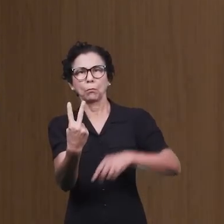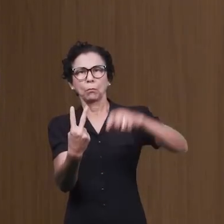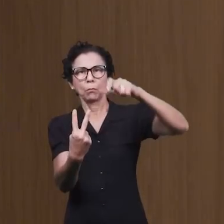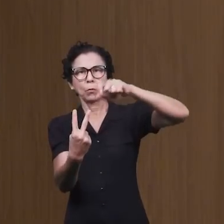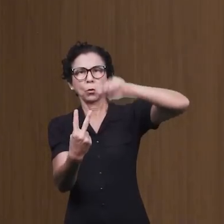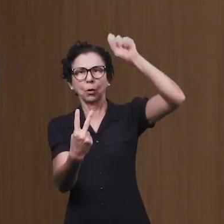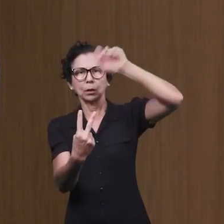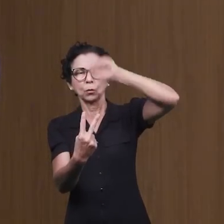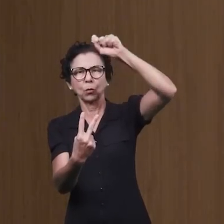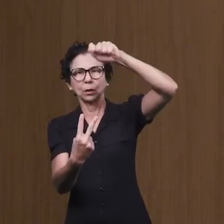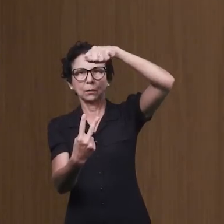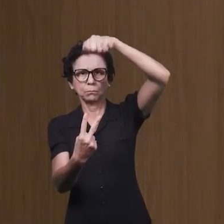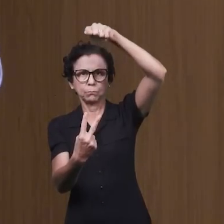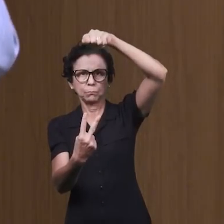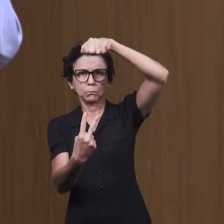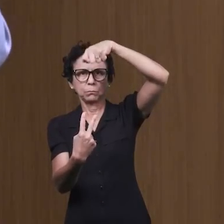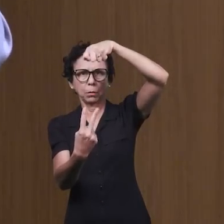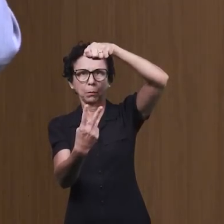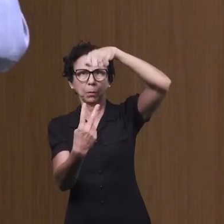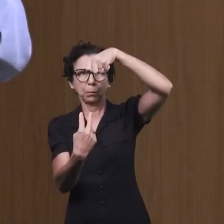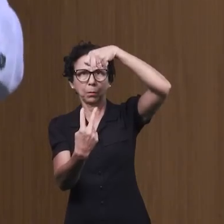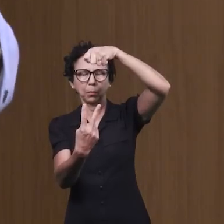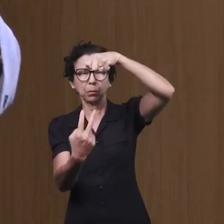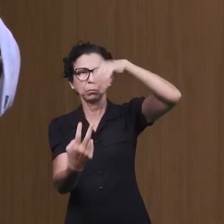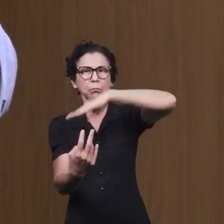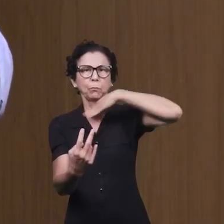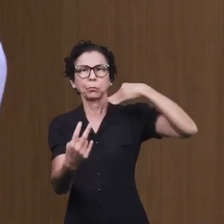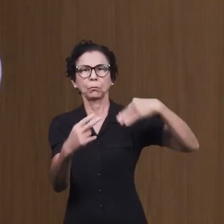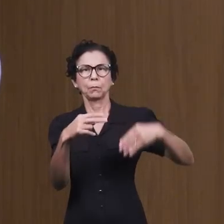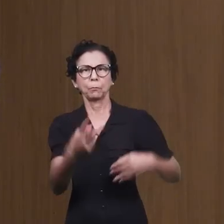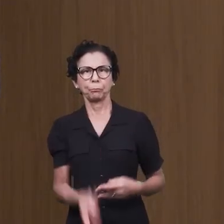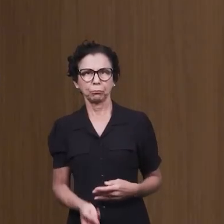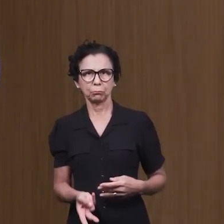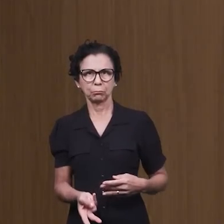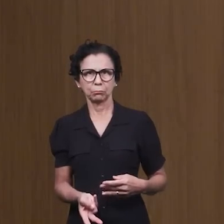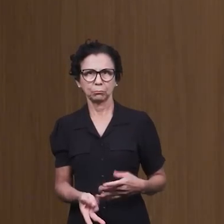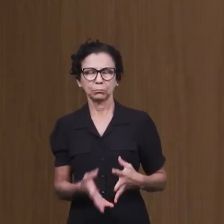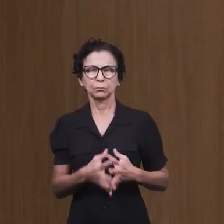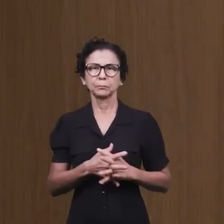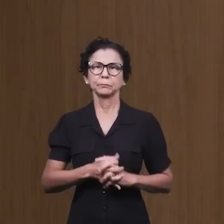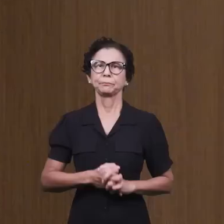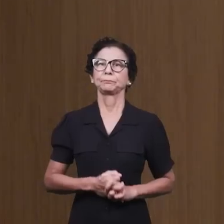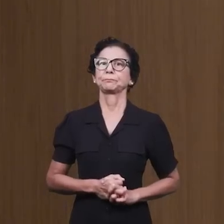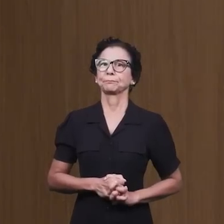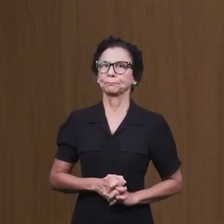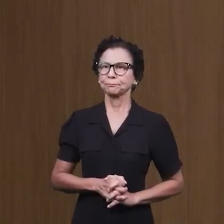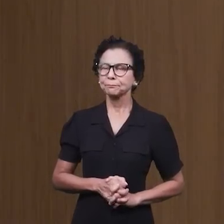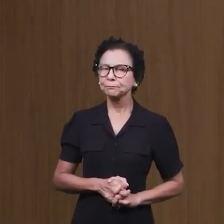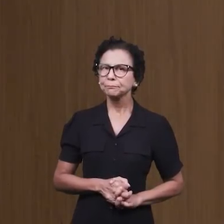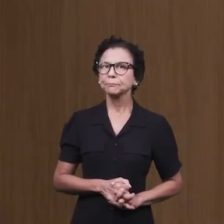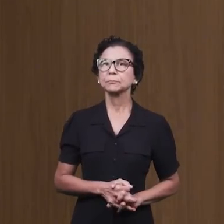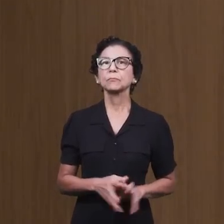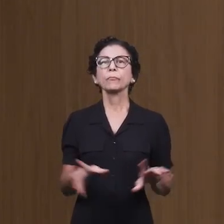como meu mestre, pode me matar. Ele estava fugindo, né? E tem até aquela frase